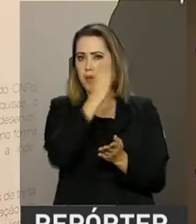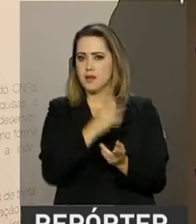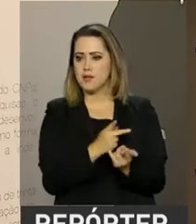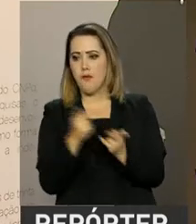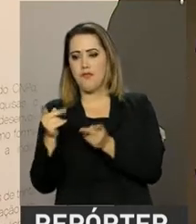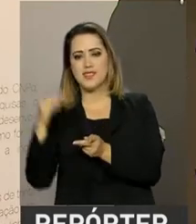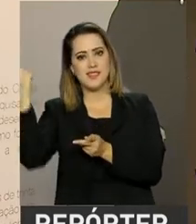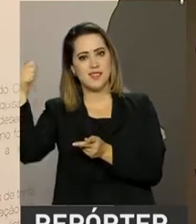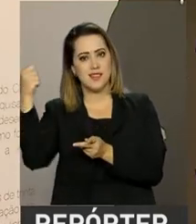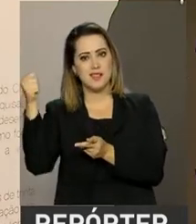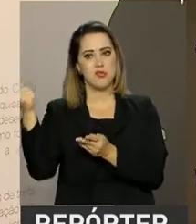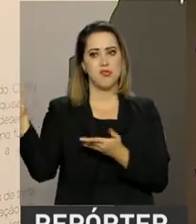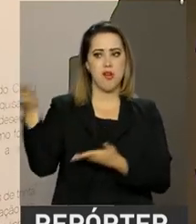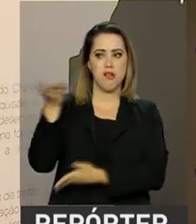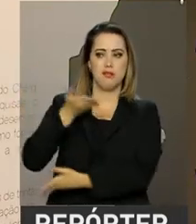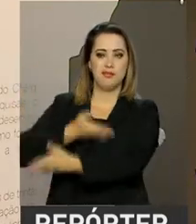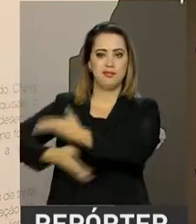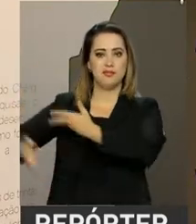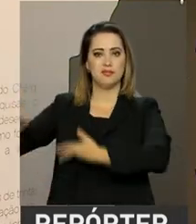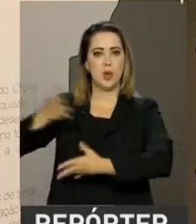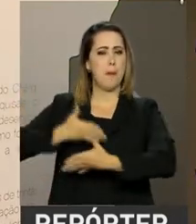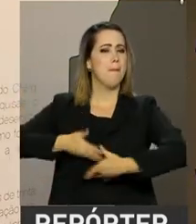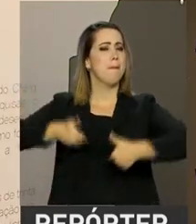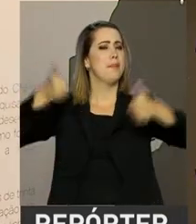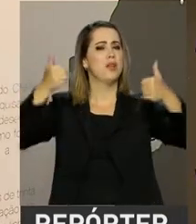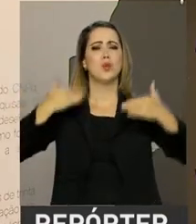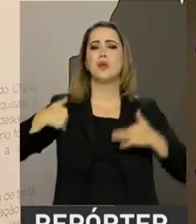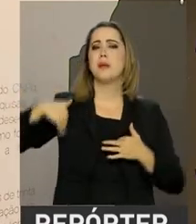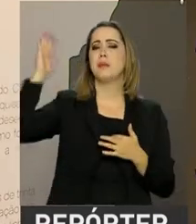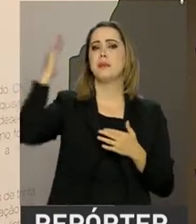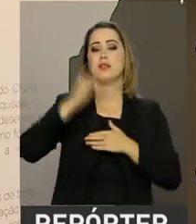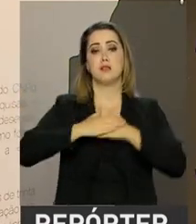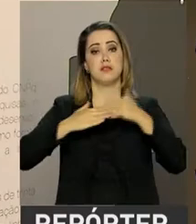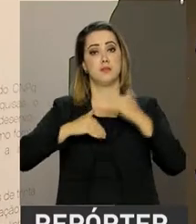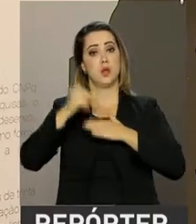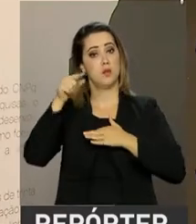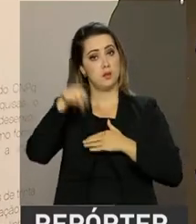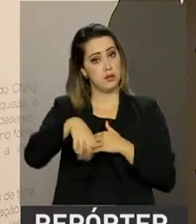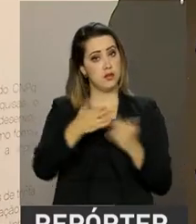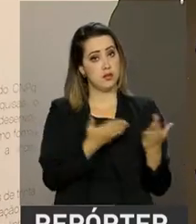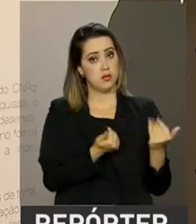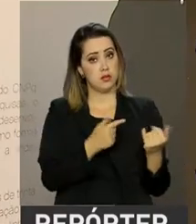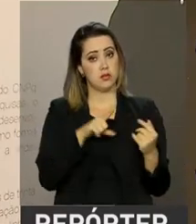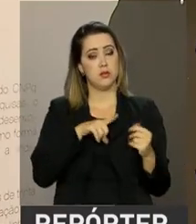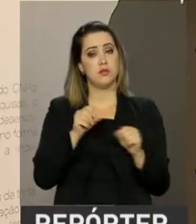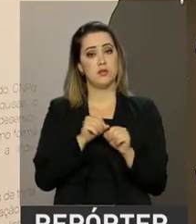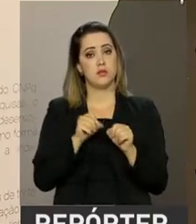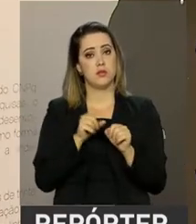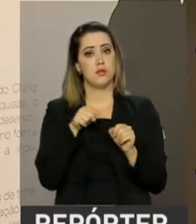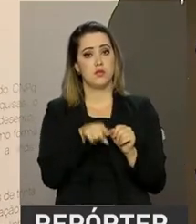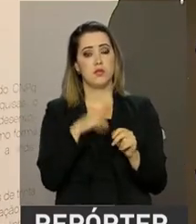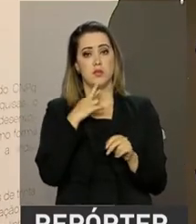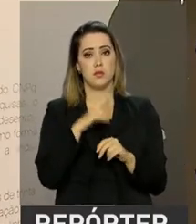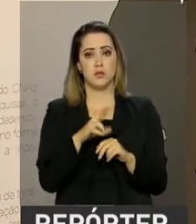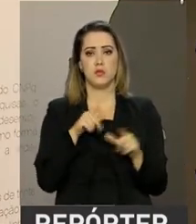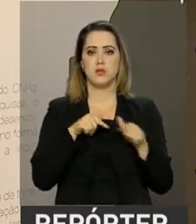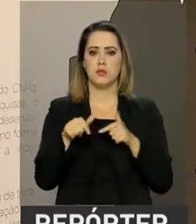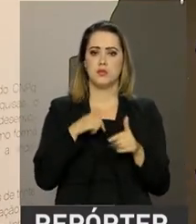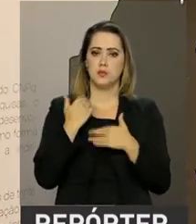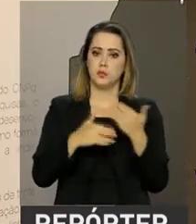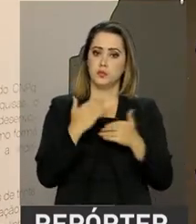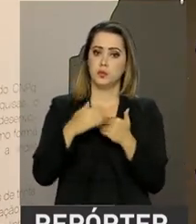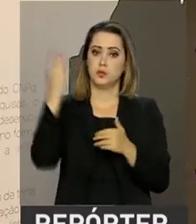vão contribuir para melhorar mais ainda a formação dos jovens fazendo com que os resultados do trabalho deles em favor do desenvolvimento